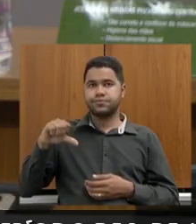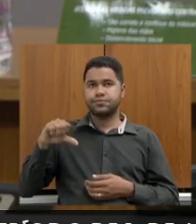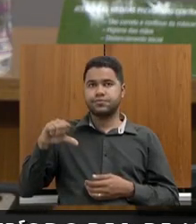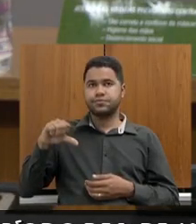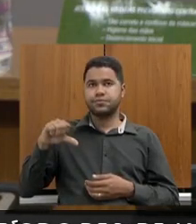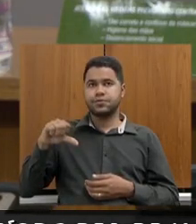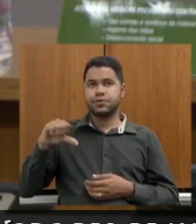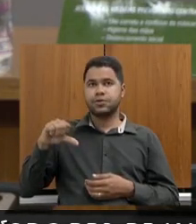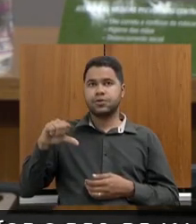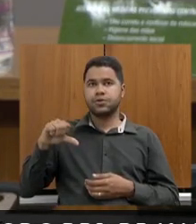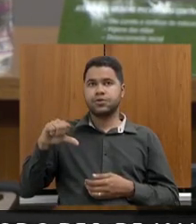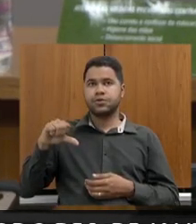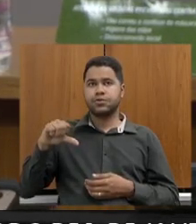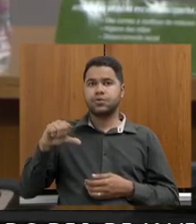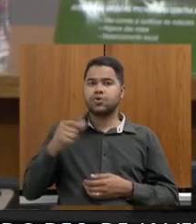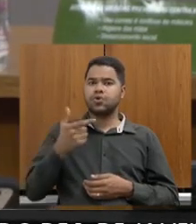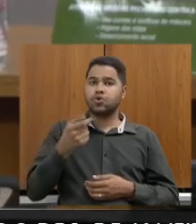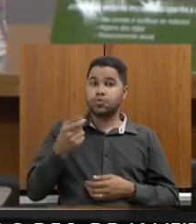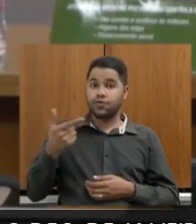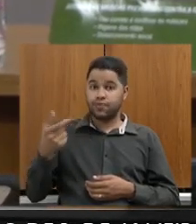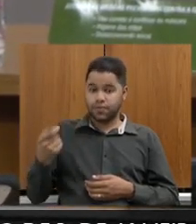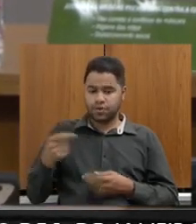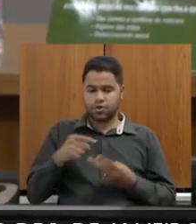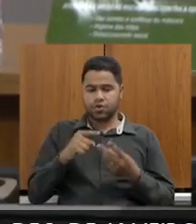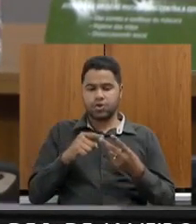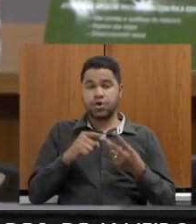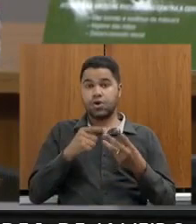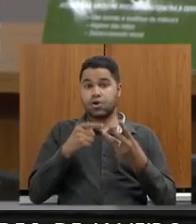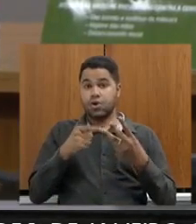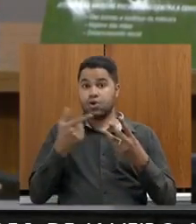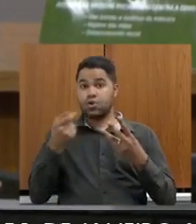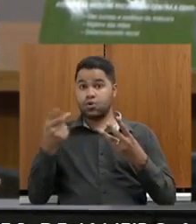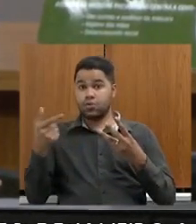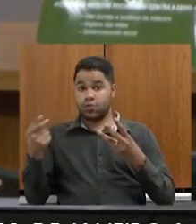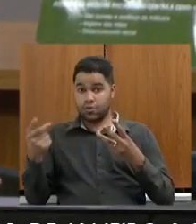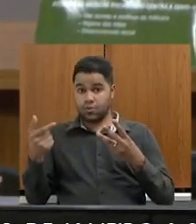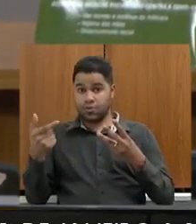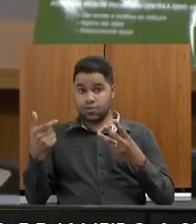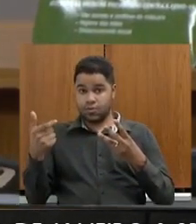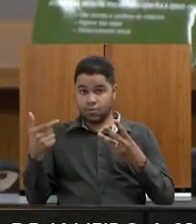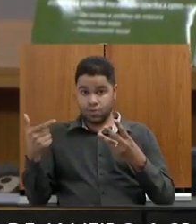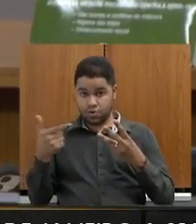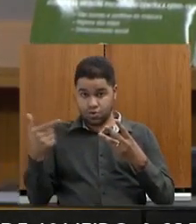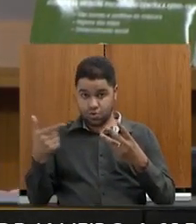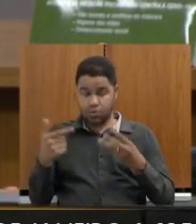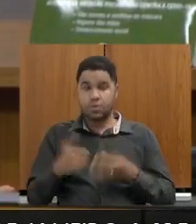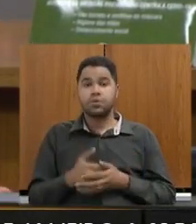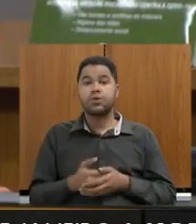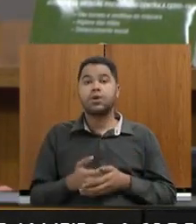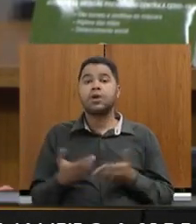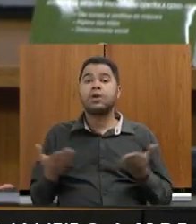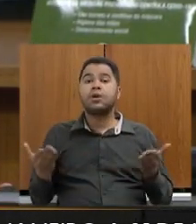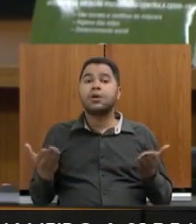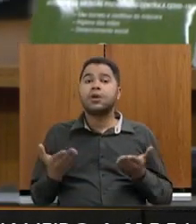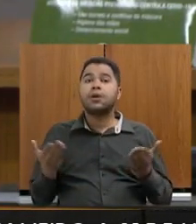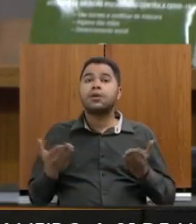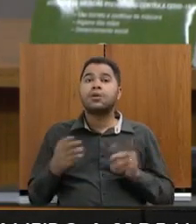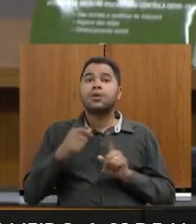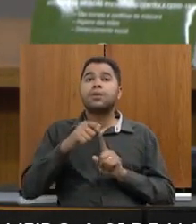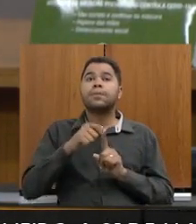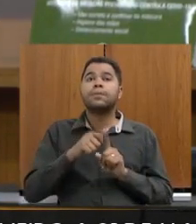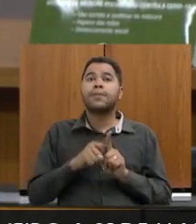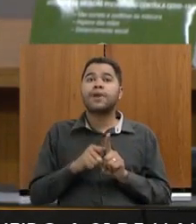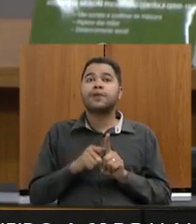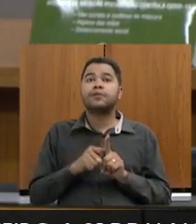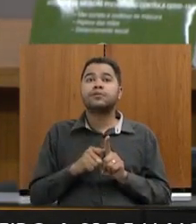a 20 21 e agora 22 nós estamos aí esse mês